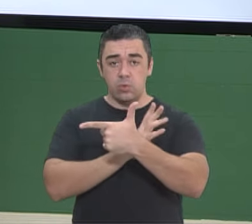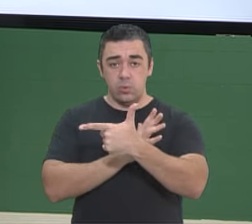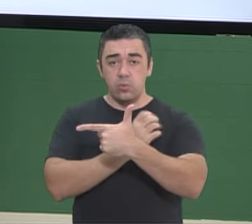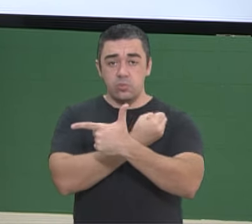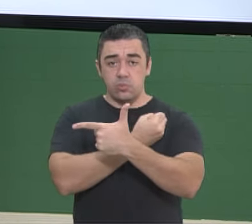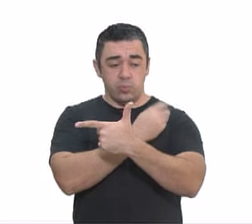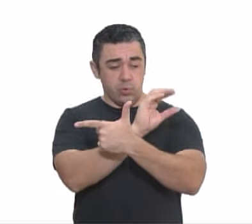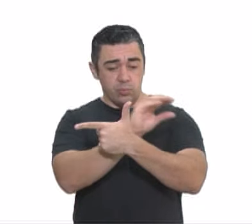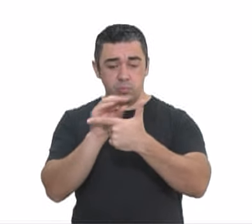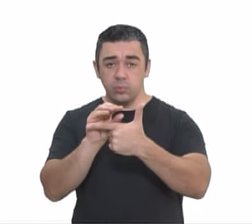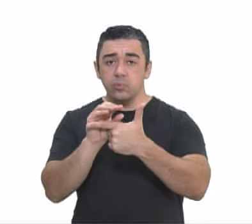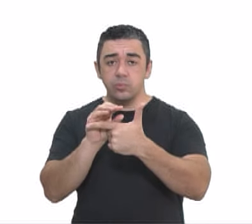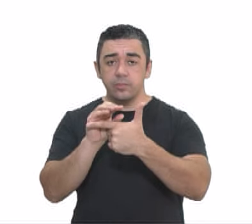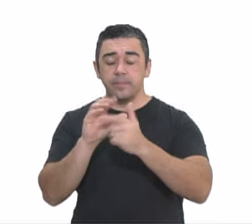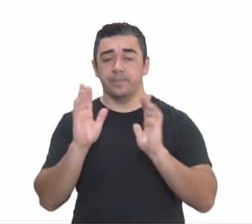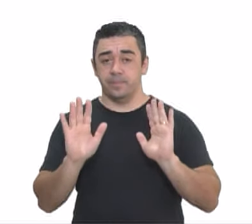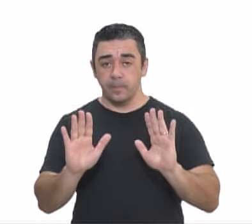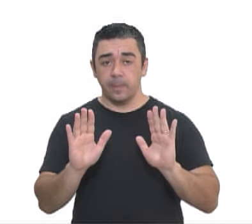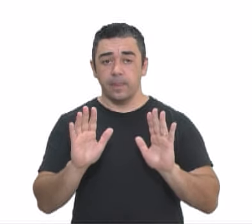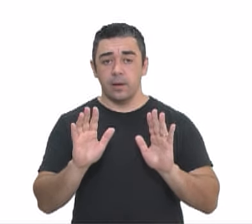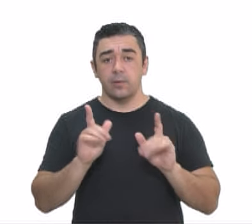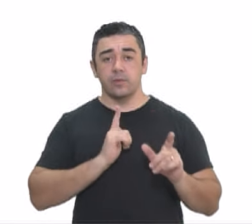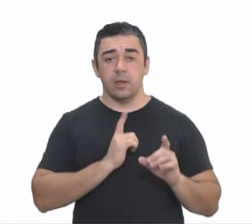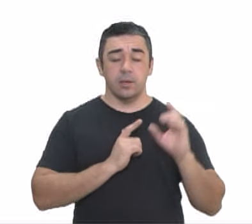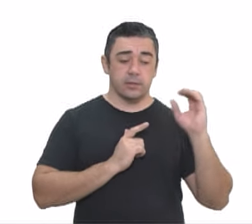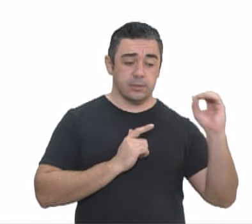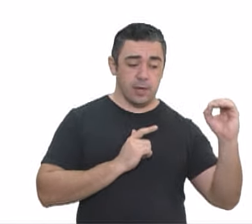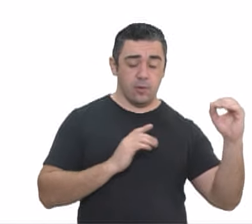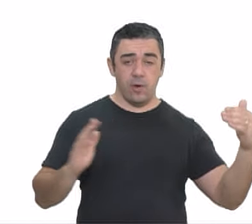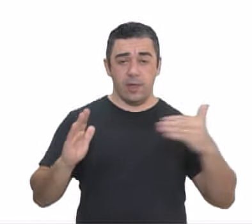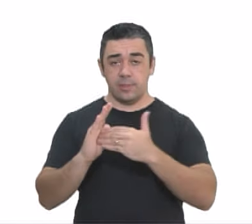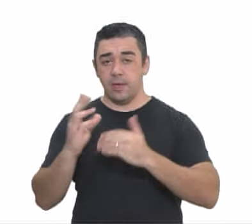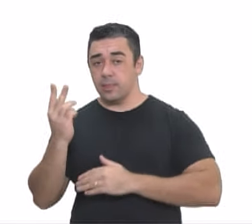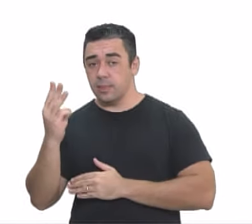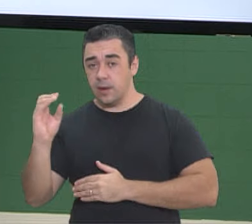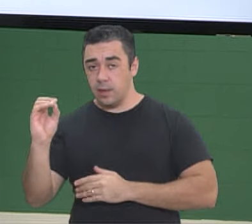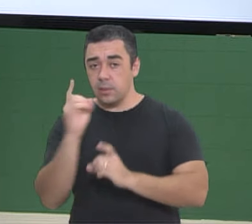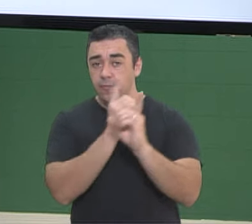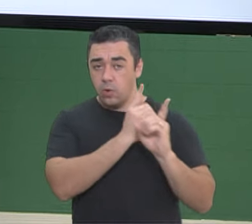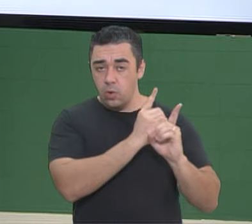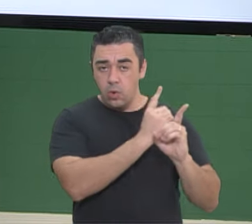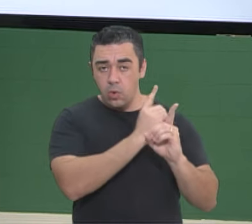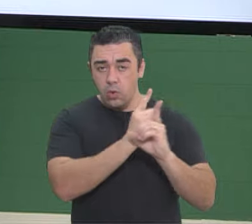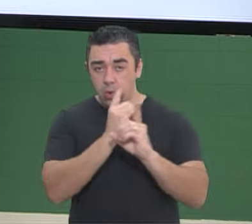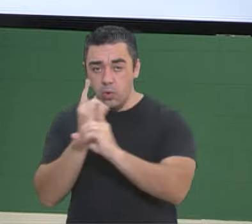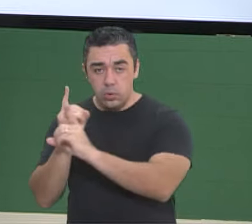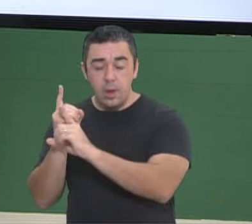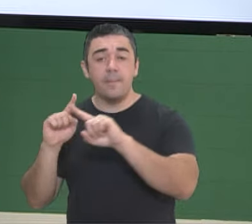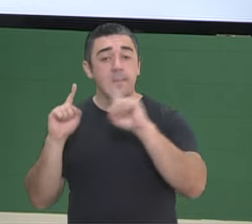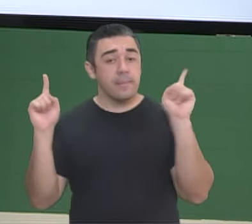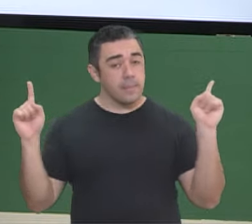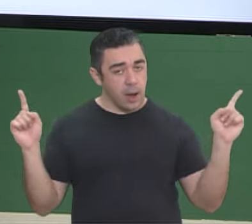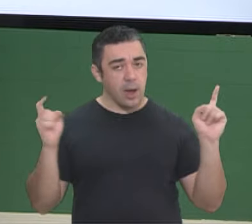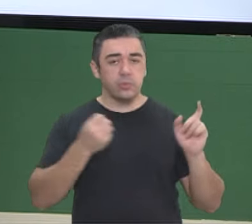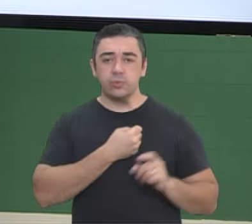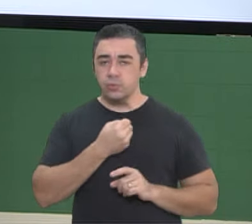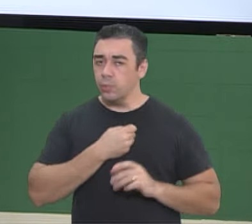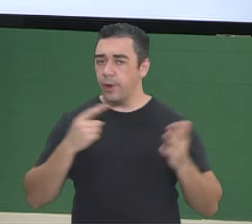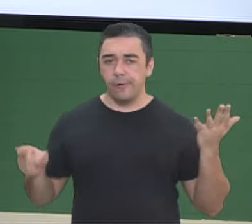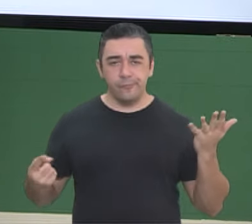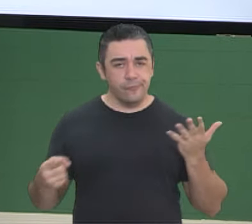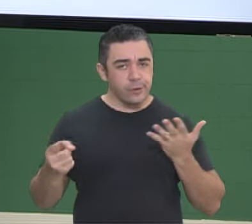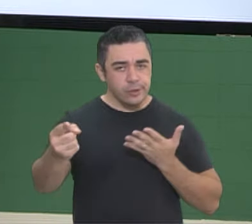números primos, nós vamos encontrar os números primos entre o 0 e o 30. Lembrando que os números primos são infinitos, tá? Nós vamos fazer somente